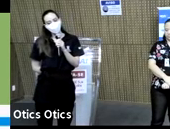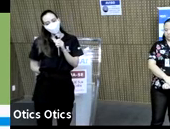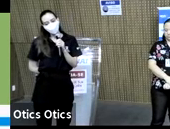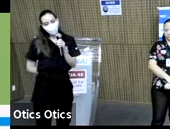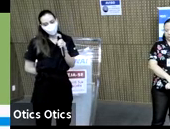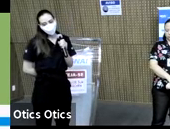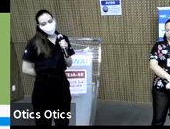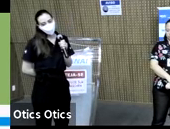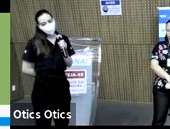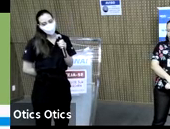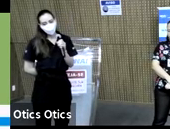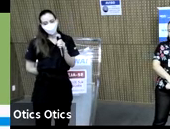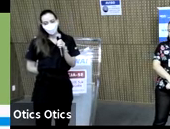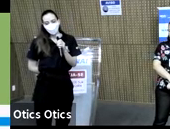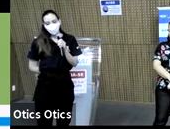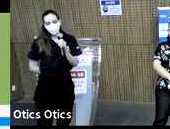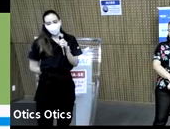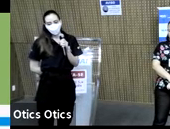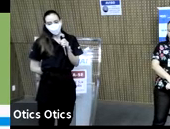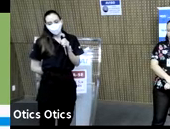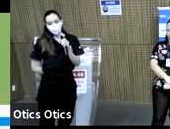relação à hanseníase, nós não temos,